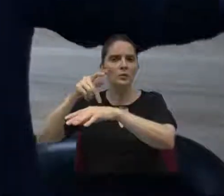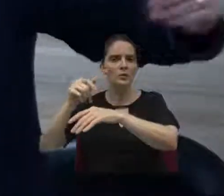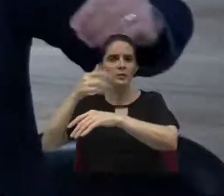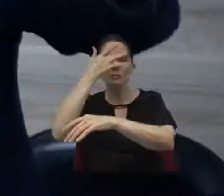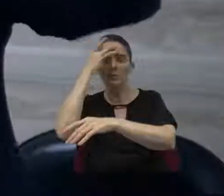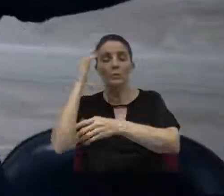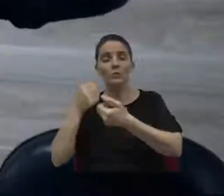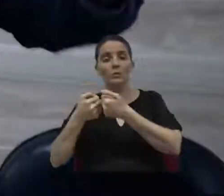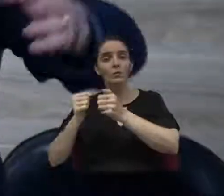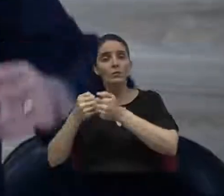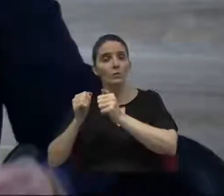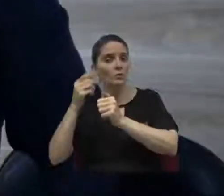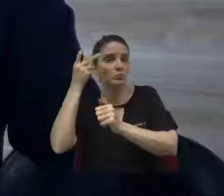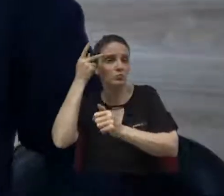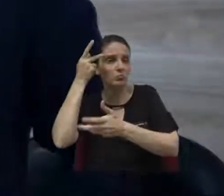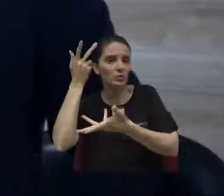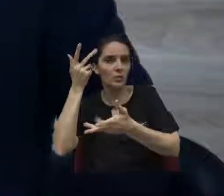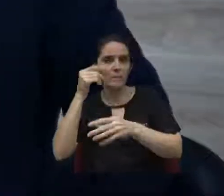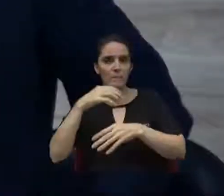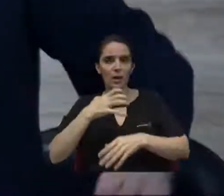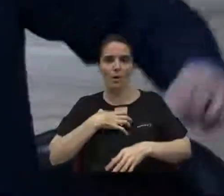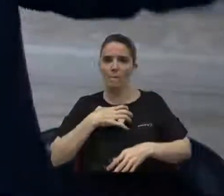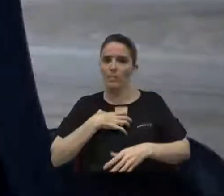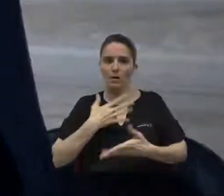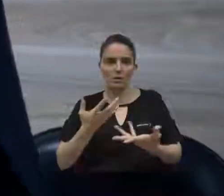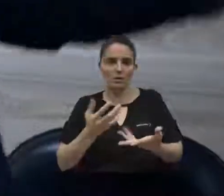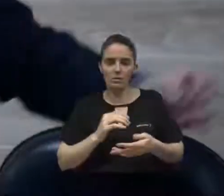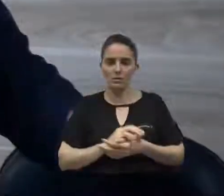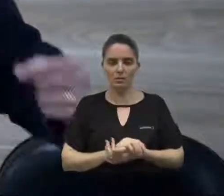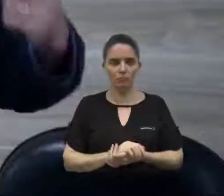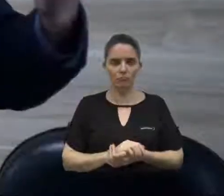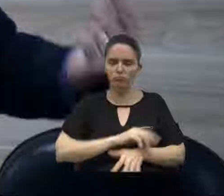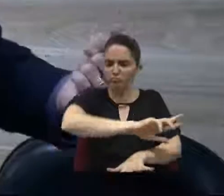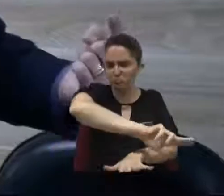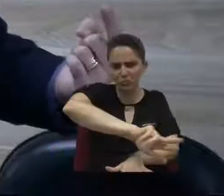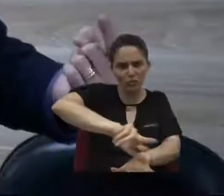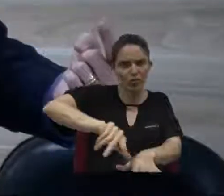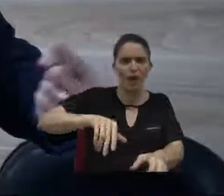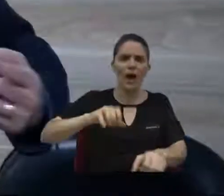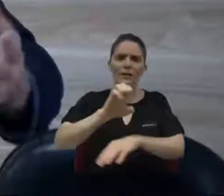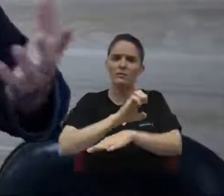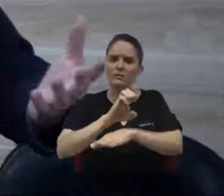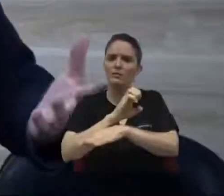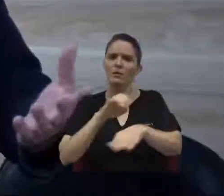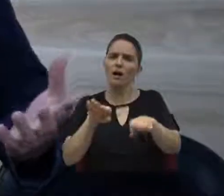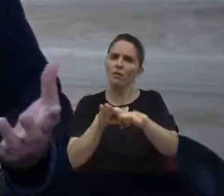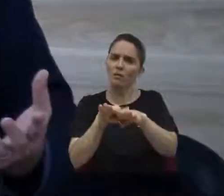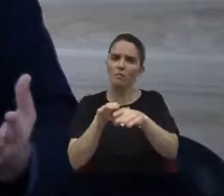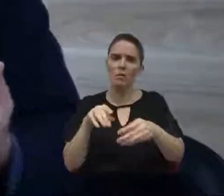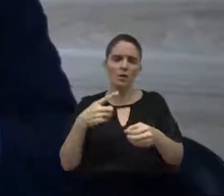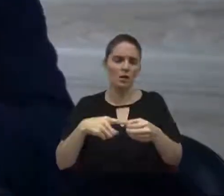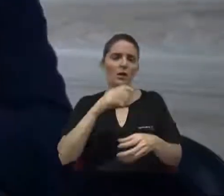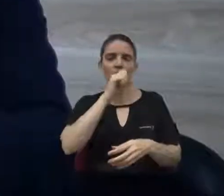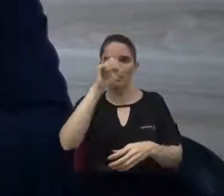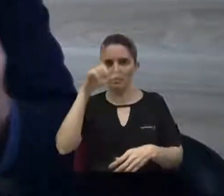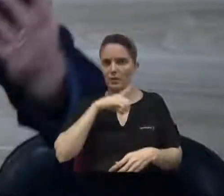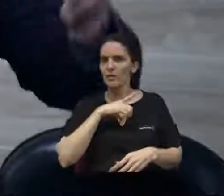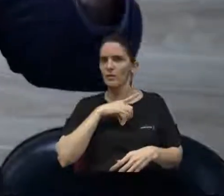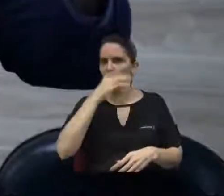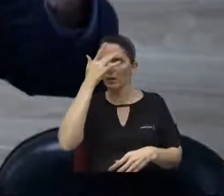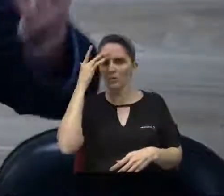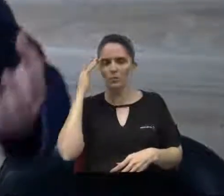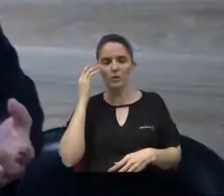ônibus, por exemplo, em São Paulo, Bahia, vários estados brasileiros, Limeira tem gente que vem aqui